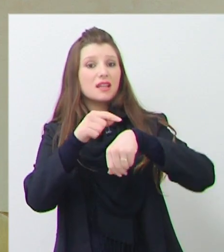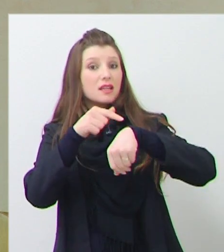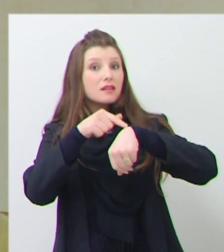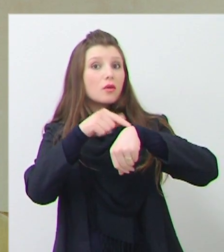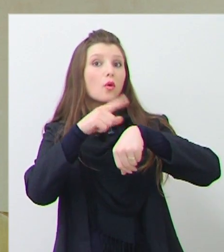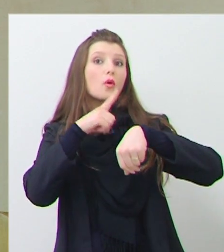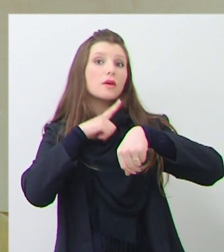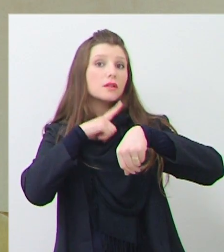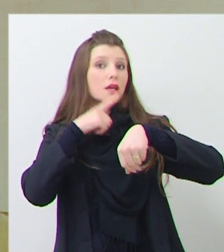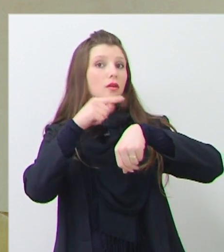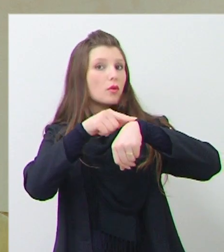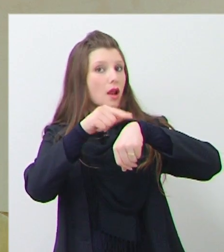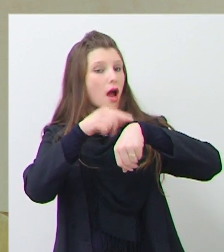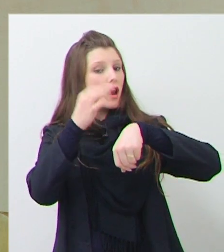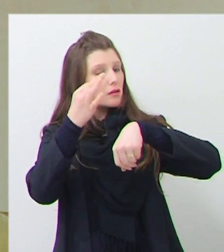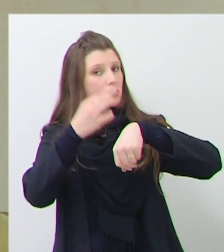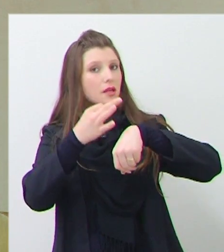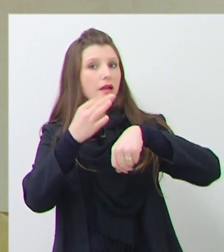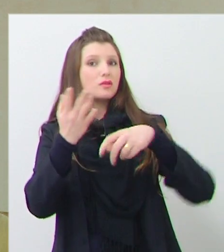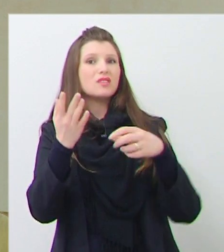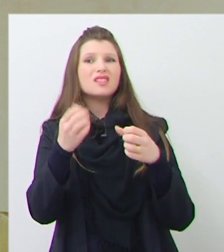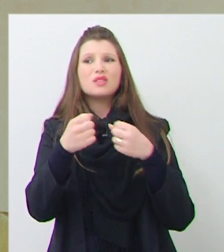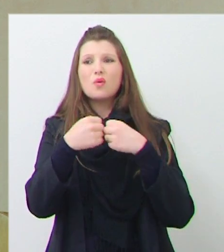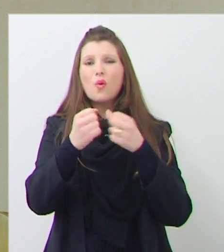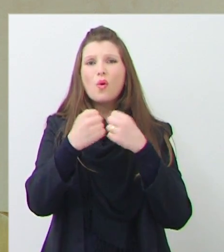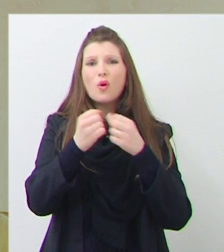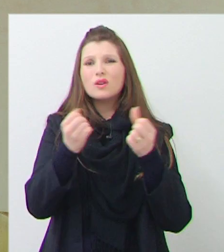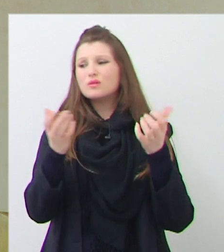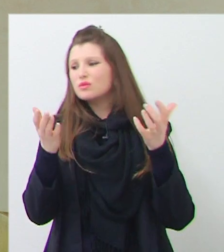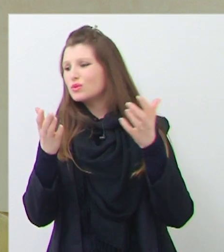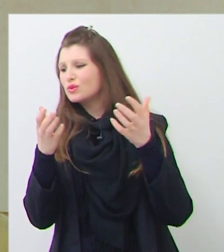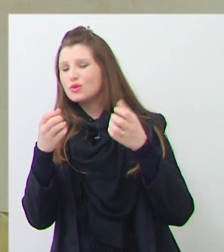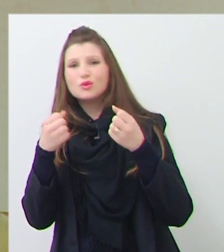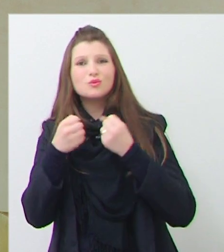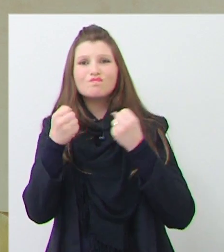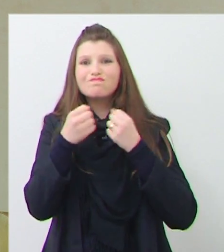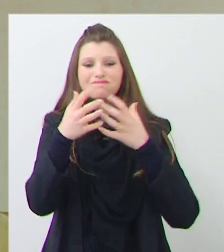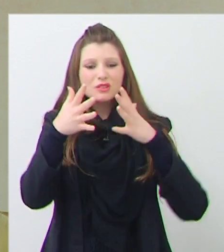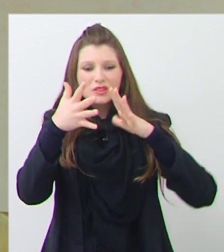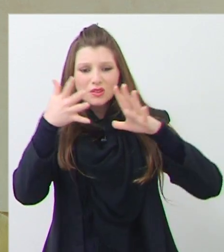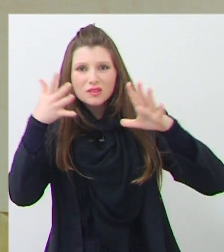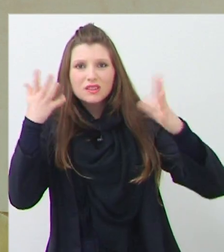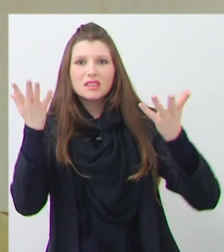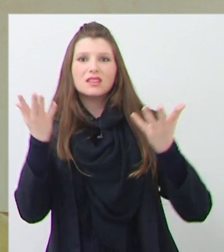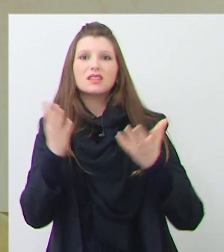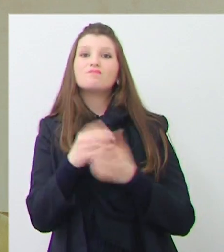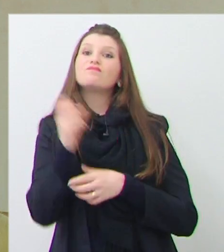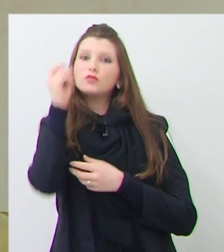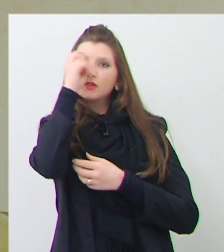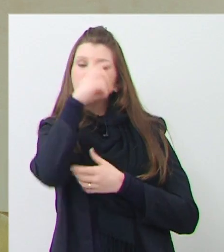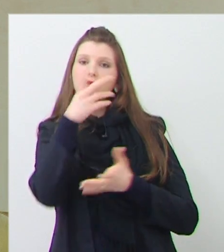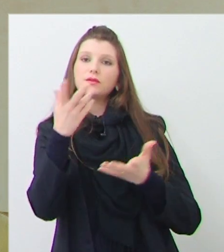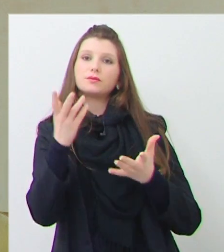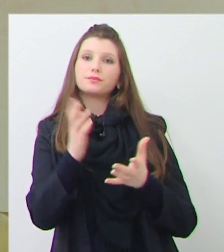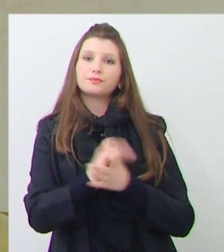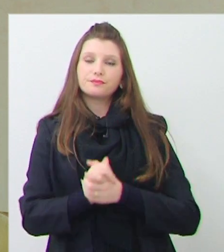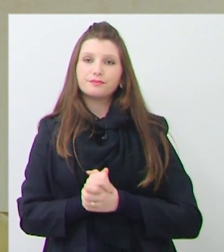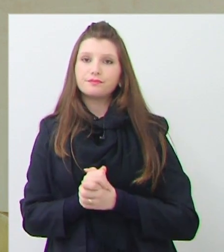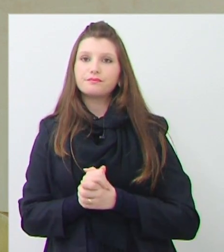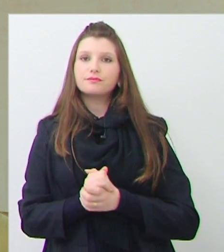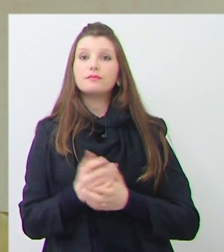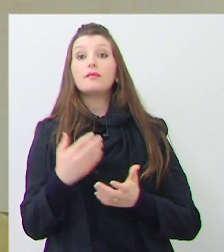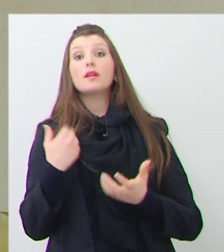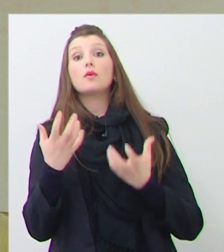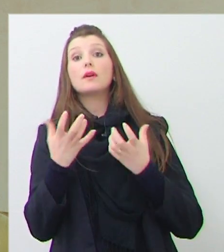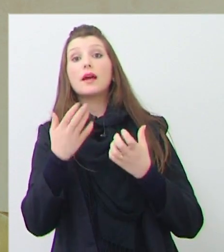ônibus param ali e ocasionam um transtorno para a vida de todo o criciumense. O que eu venho com esse